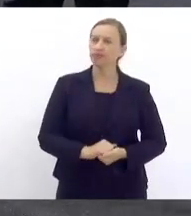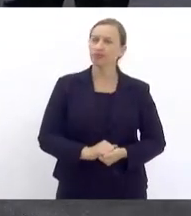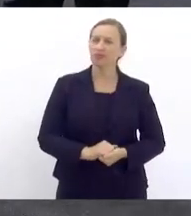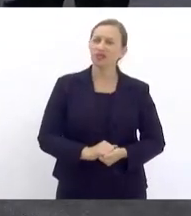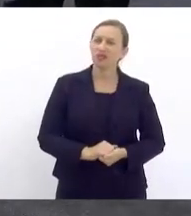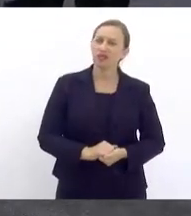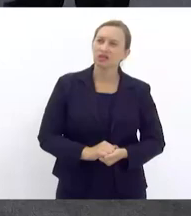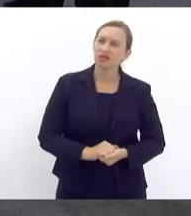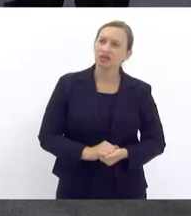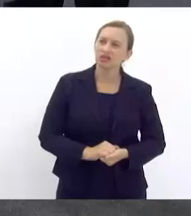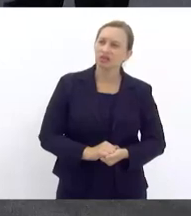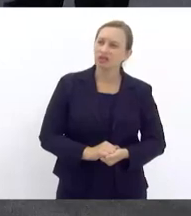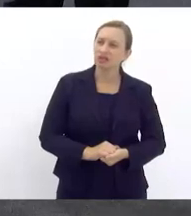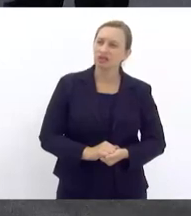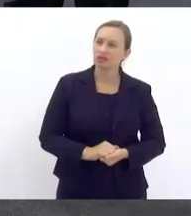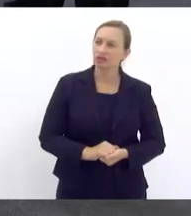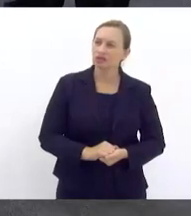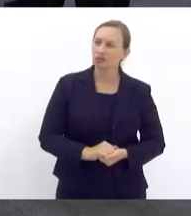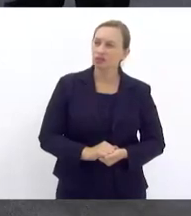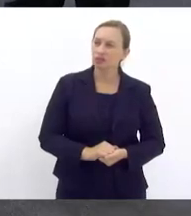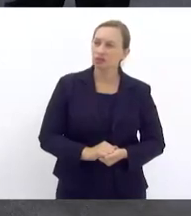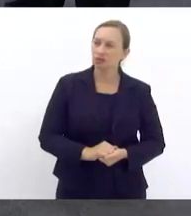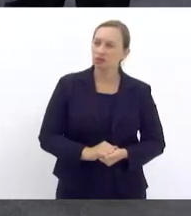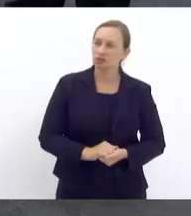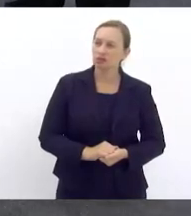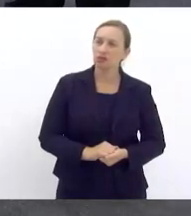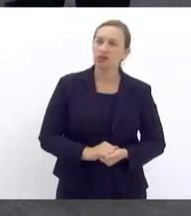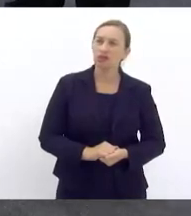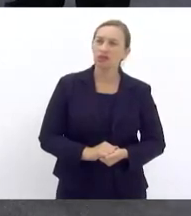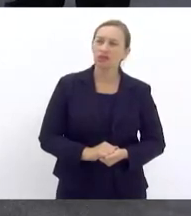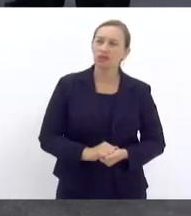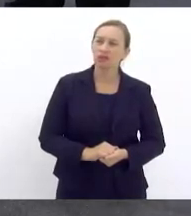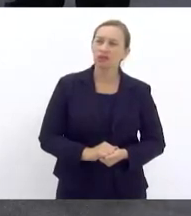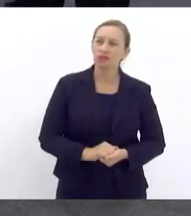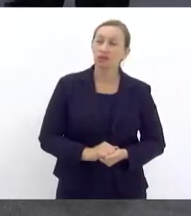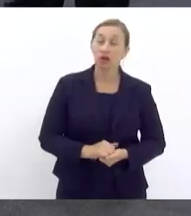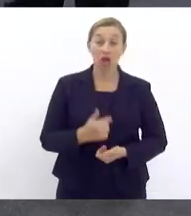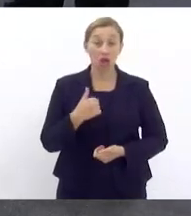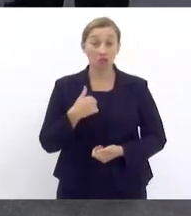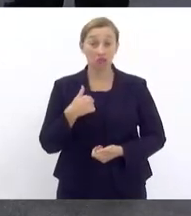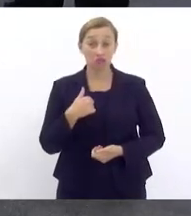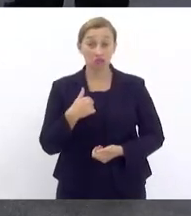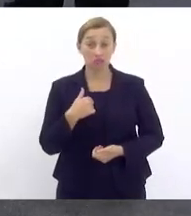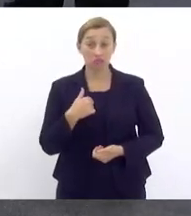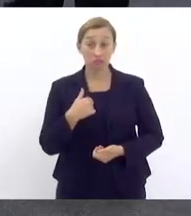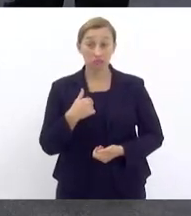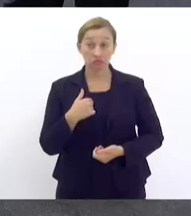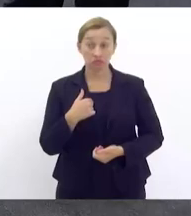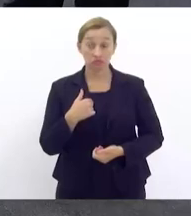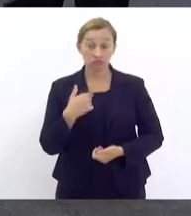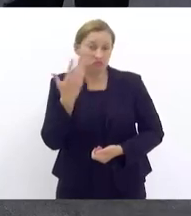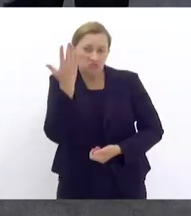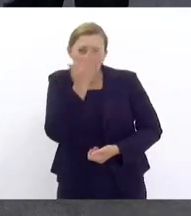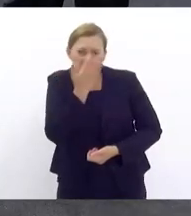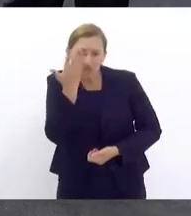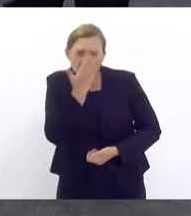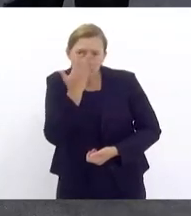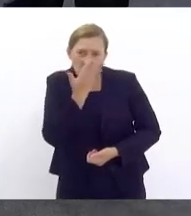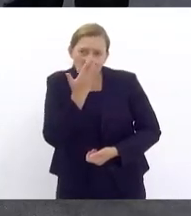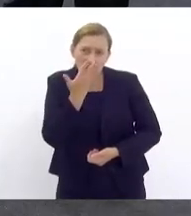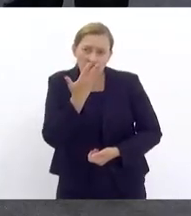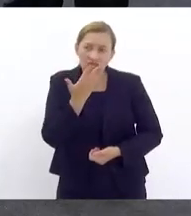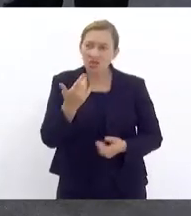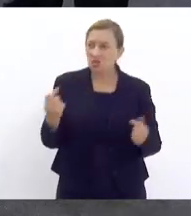apesar da minha discordância de um eu não verifico que isso tem alguma coisa